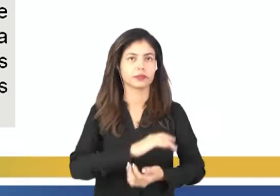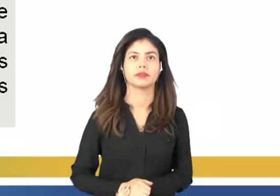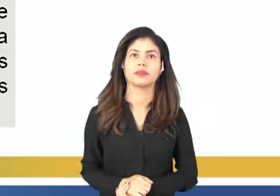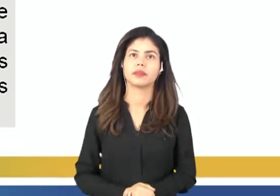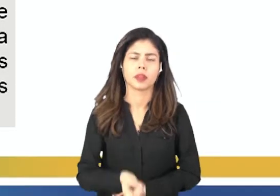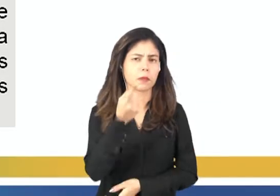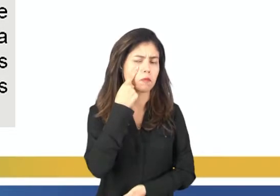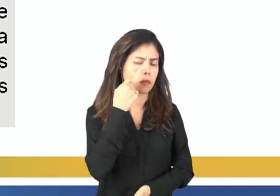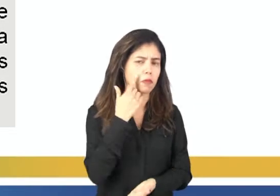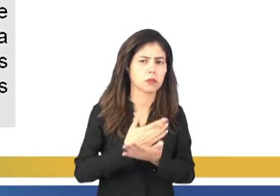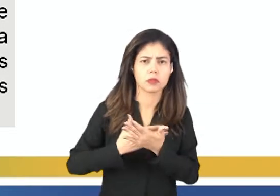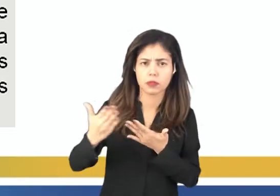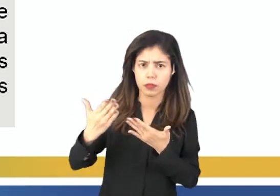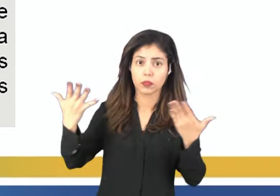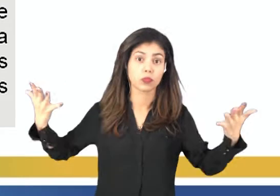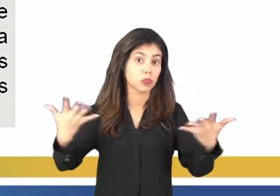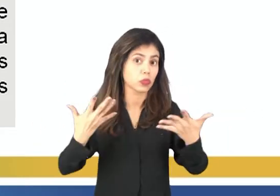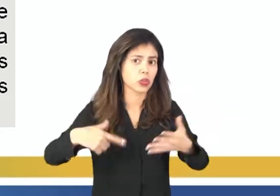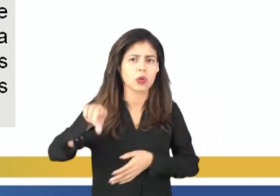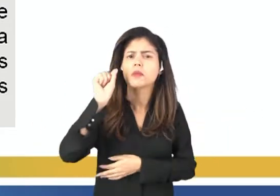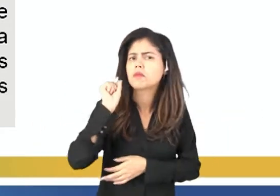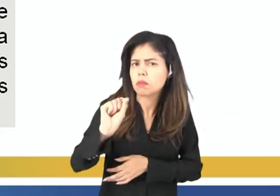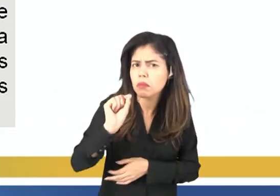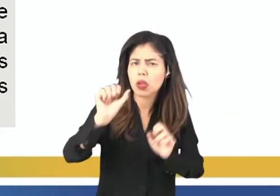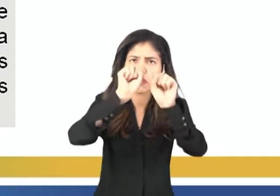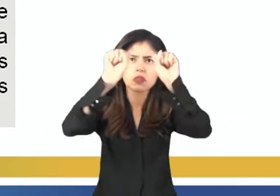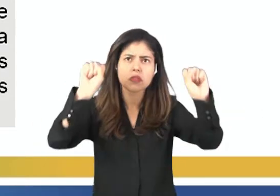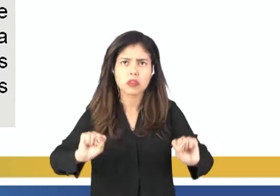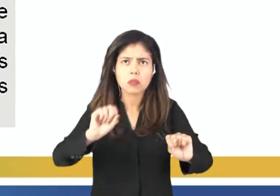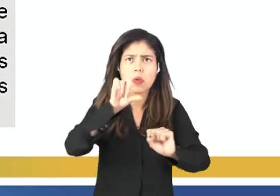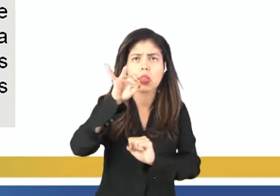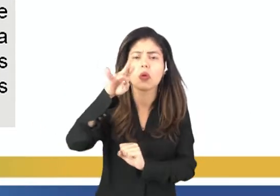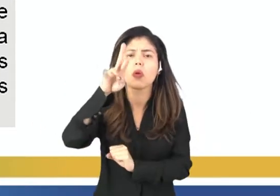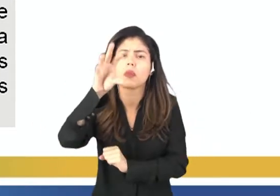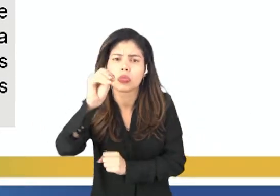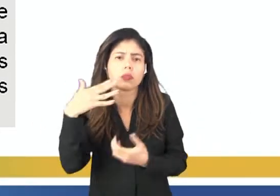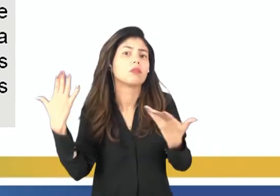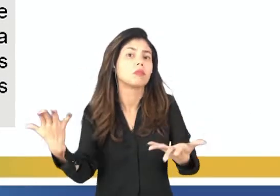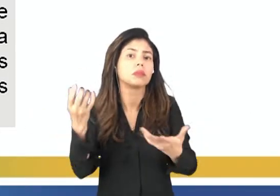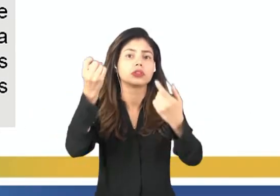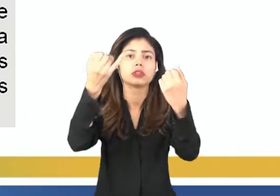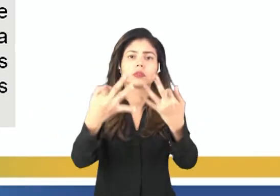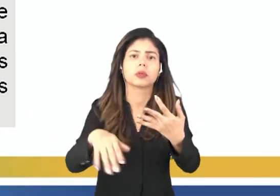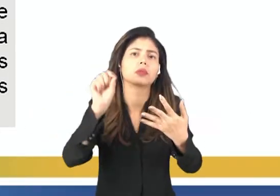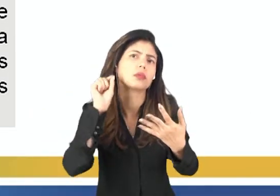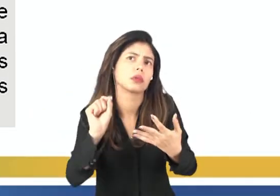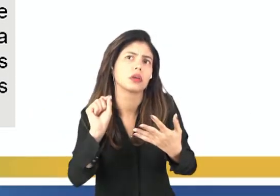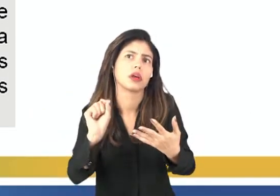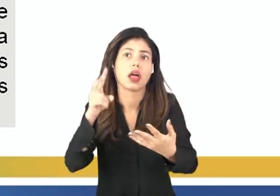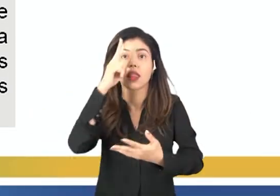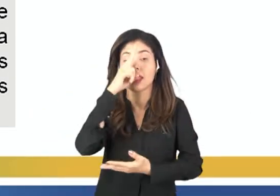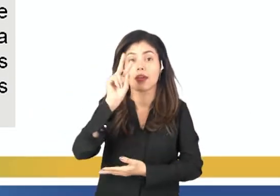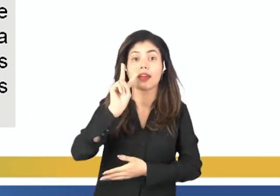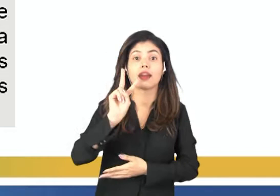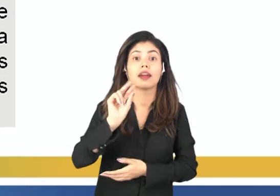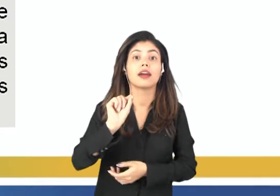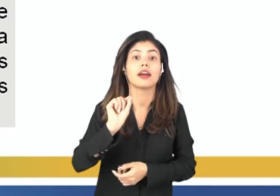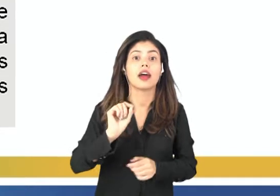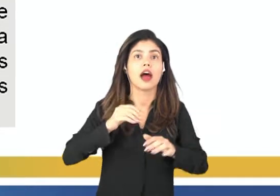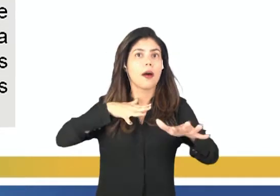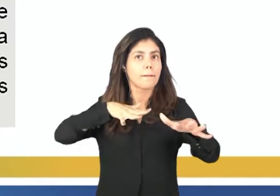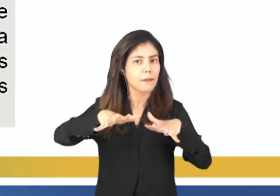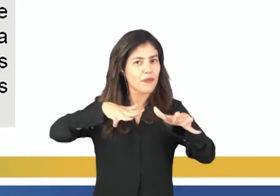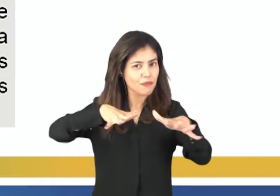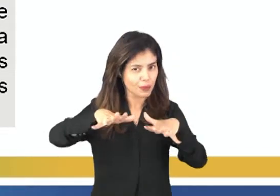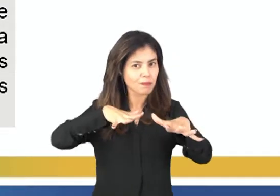então para conversar vamos entender o que que seria sistema locomotor quando a gente fala locomotor a gente lembra da palavra